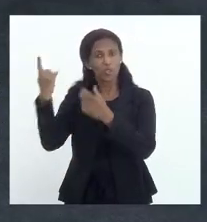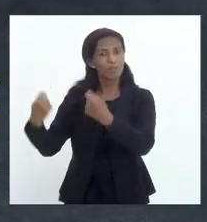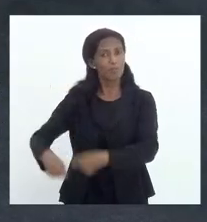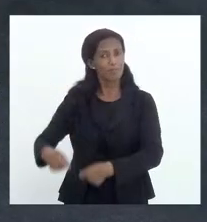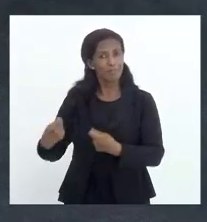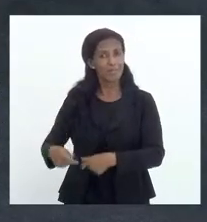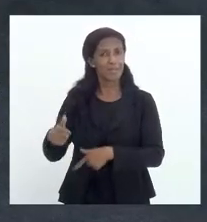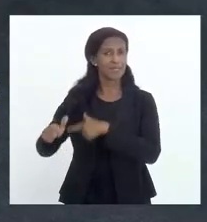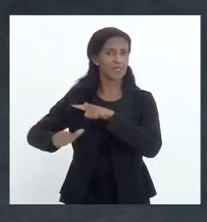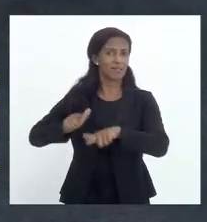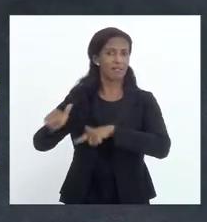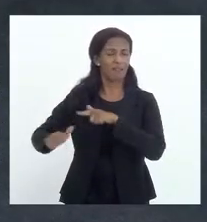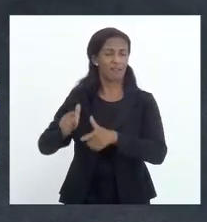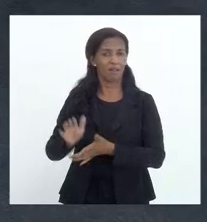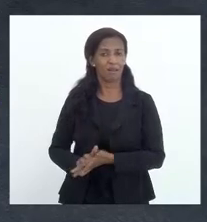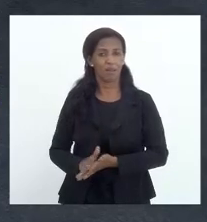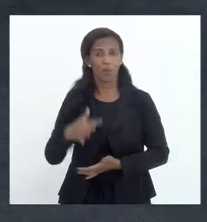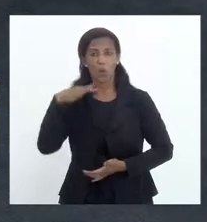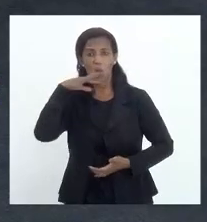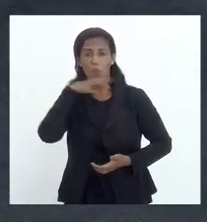serviço. Então, com isso,